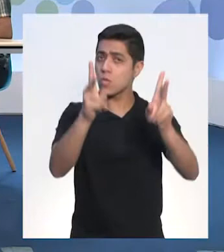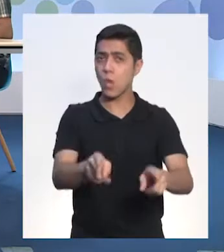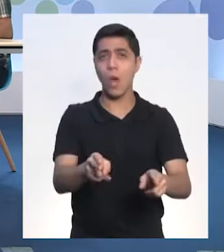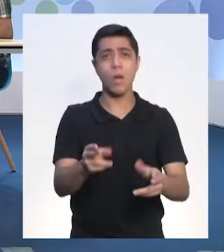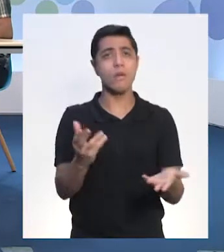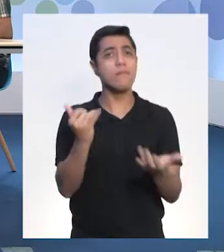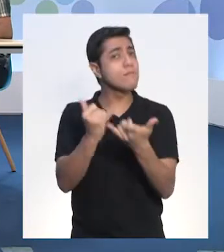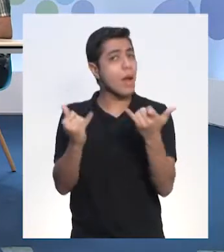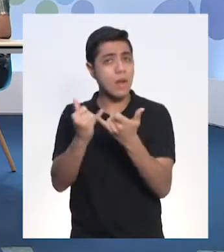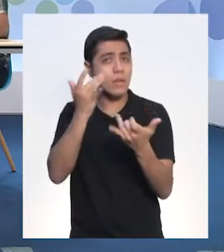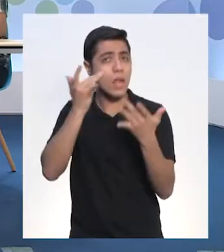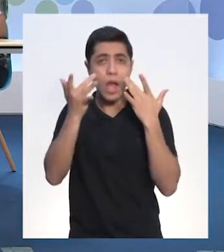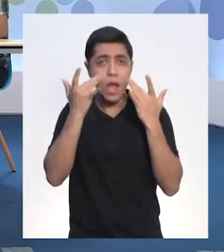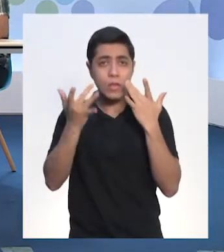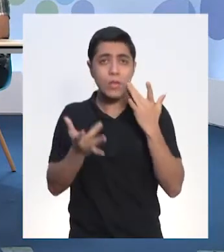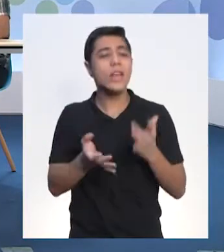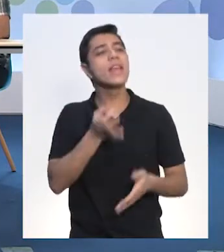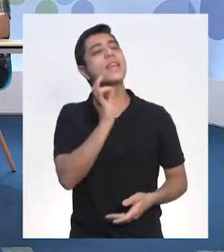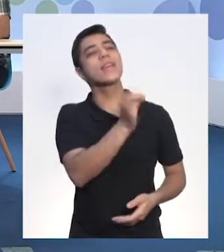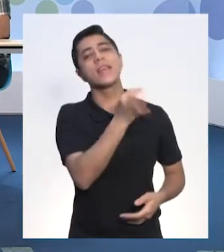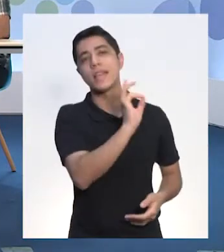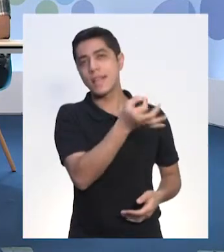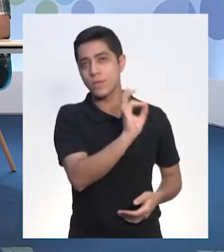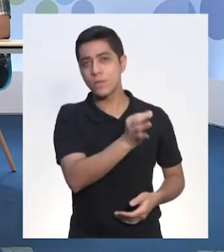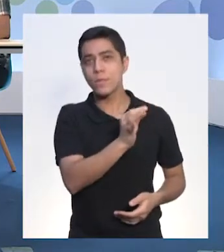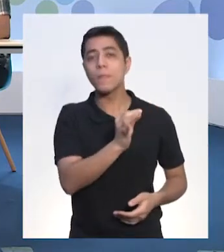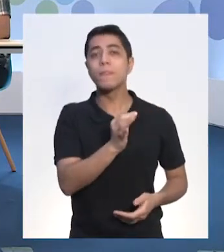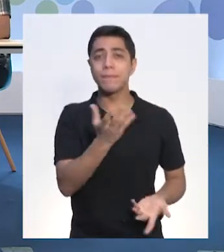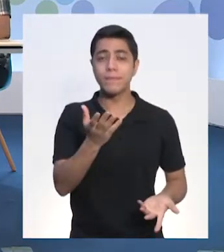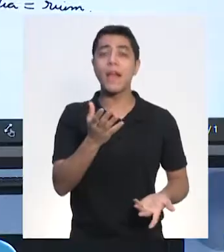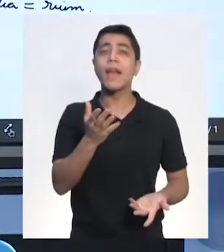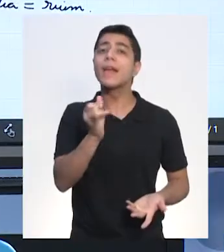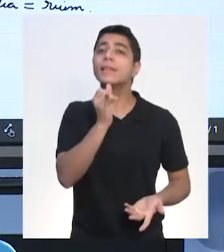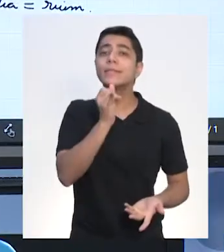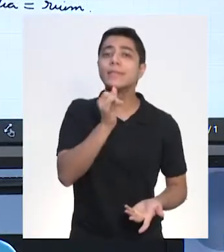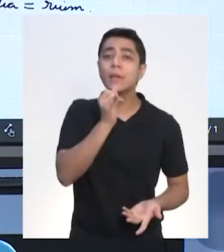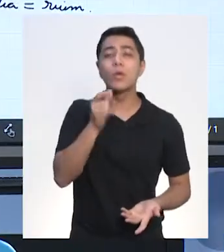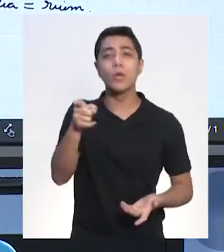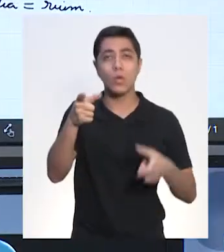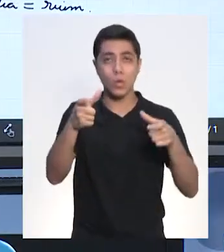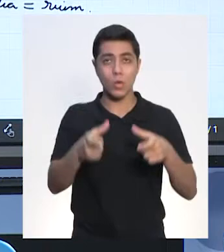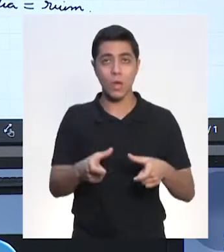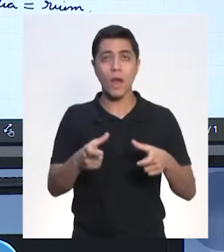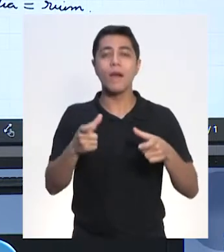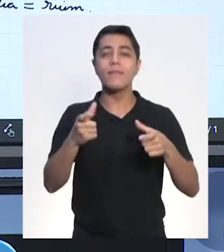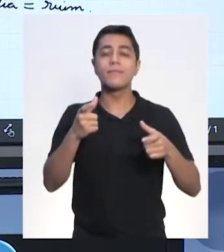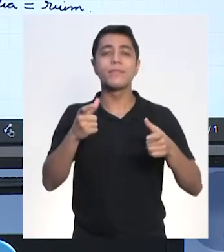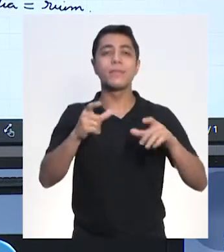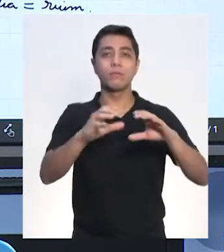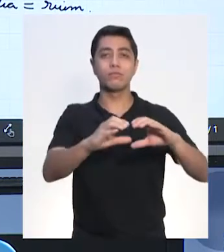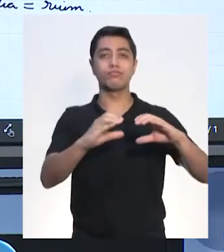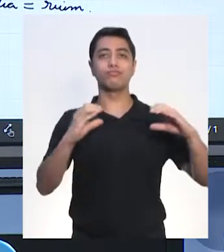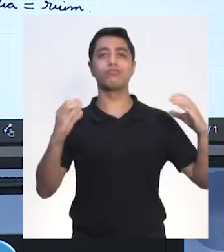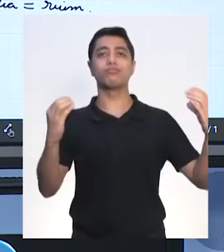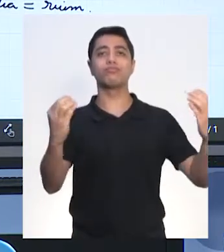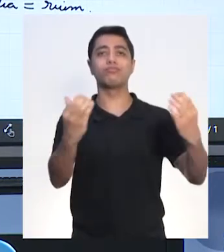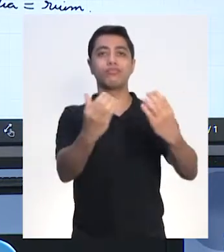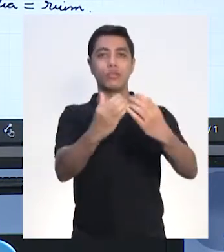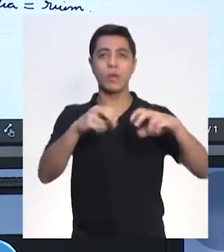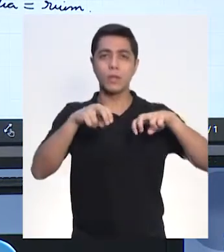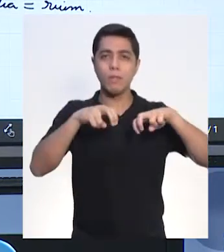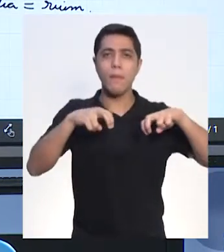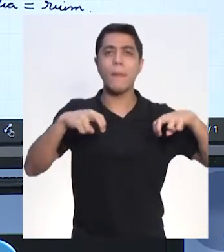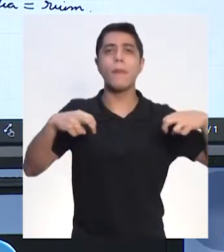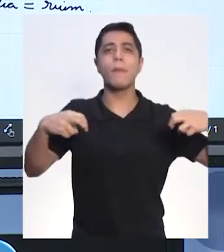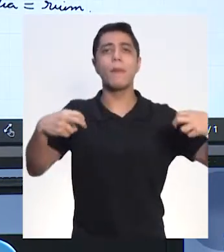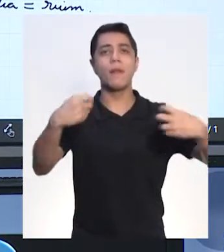futebol, Isso, né? exatamente. Então, quando você está lá, né, no teatro, assistindo o jogo, né, observe que de qualquer lugar onde você